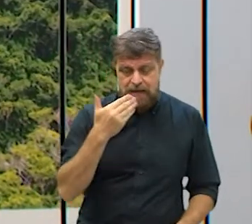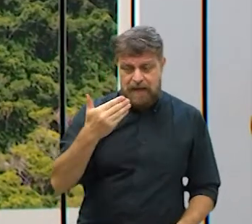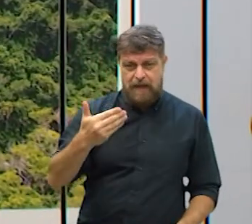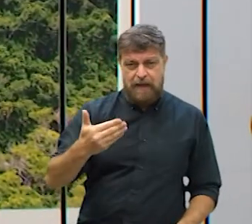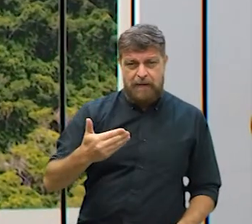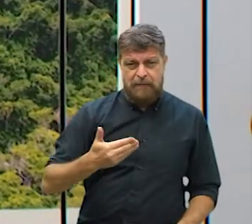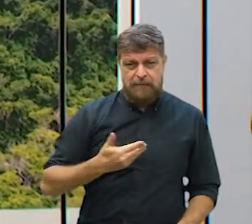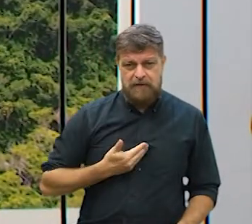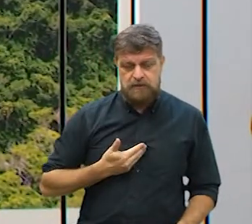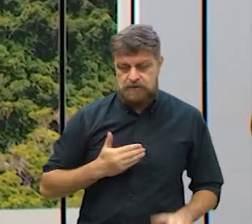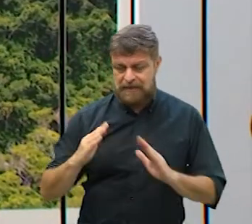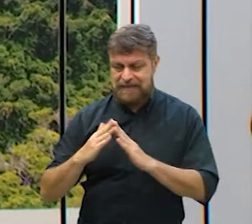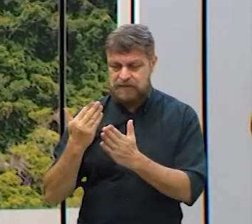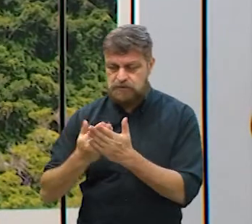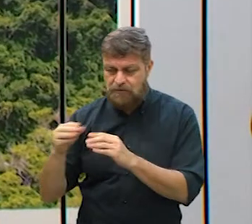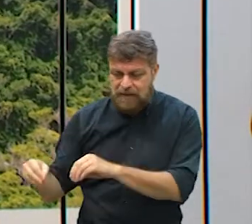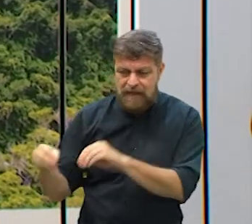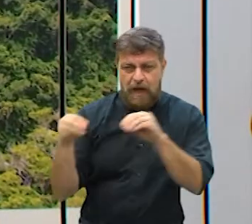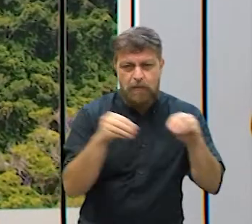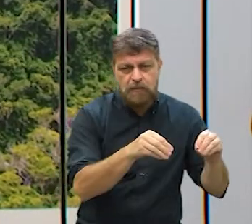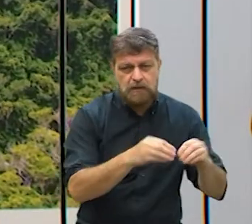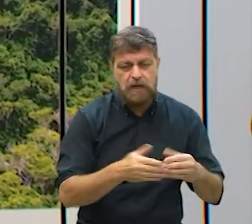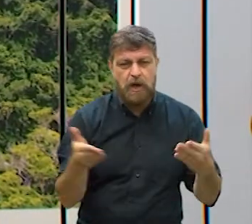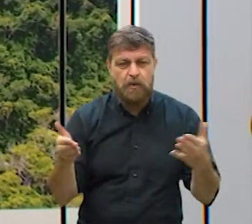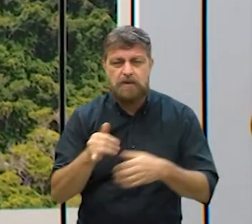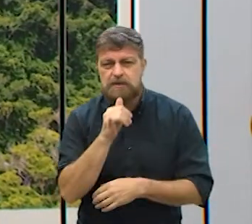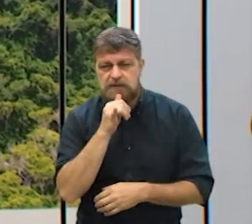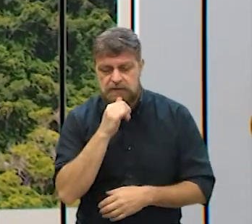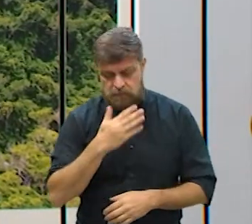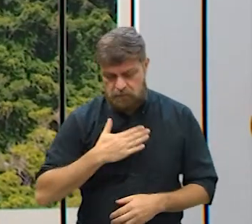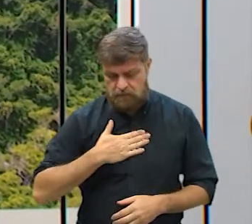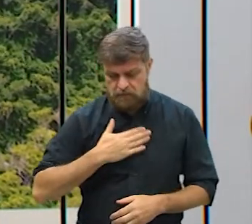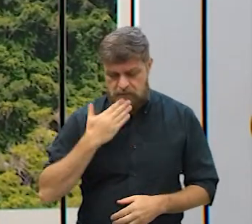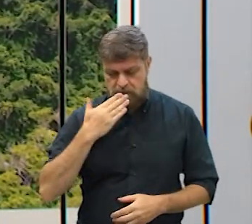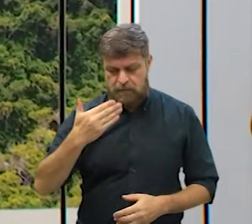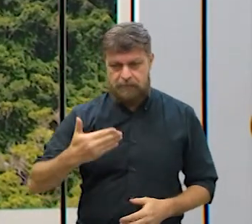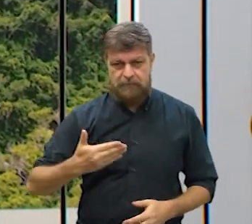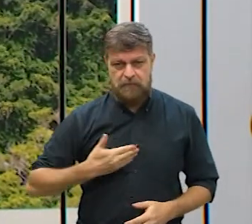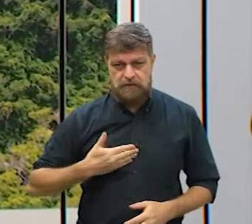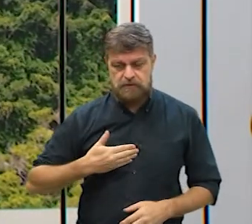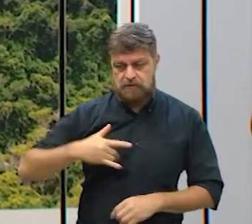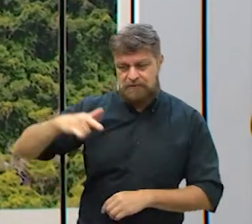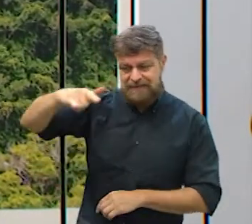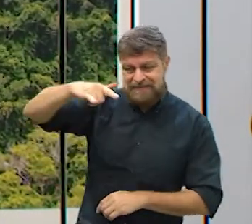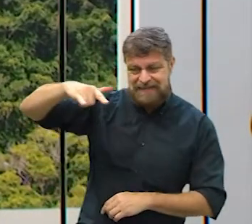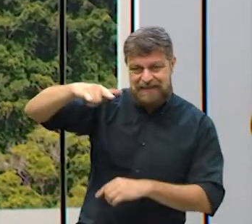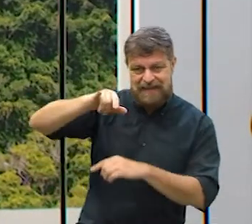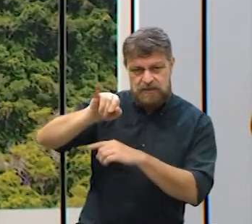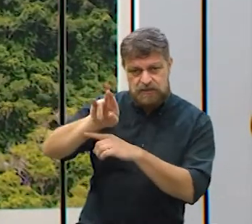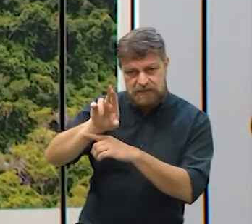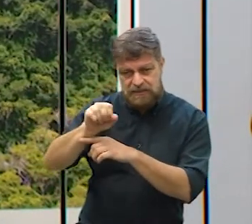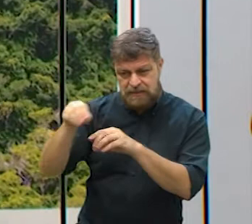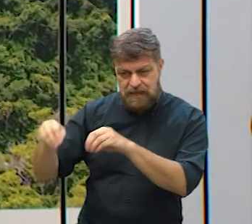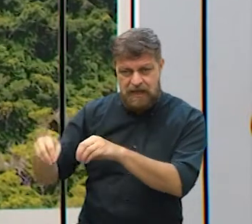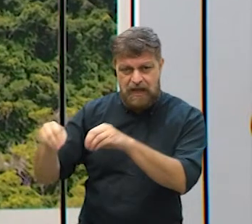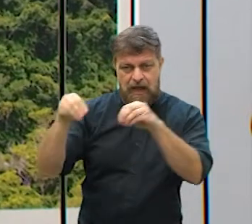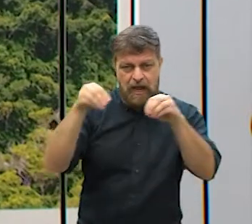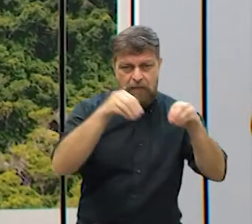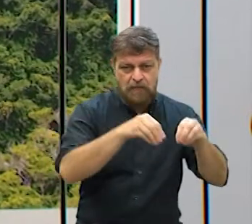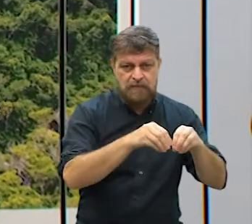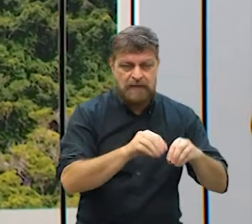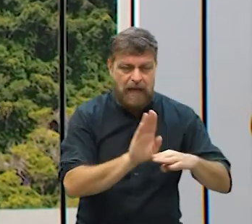de troca de escolas. Hoje mesmo chegou uma para mim. Ela quer sair do Satélite Íris para ir lá para o bairro São